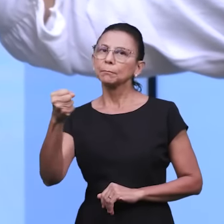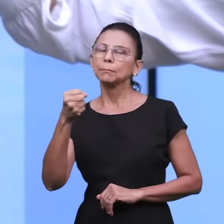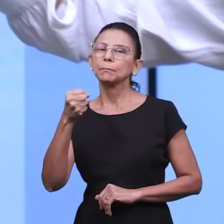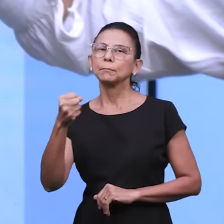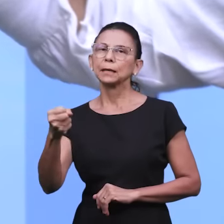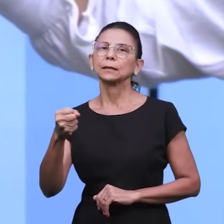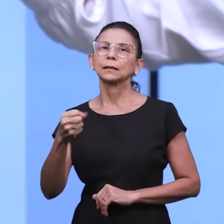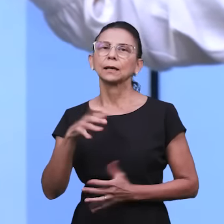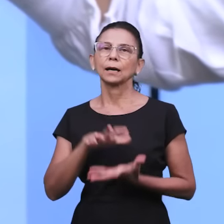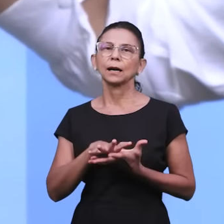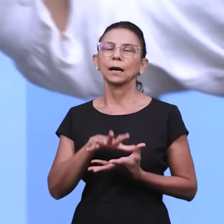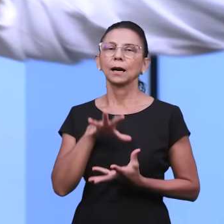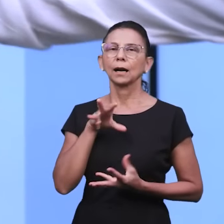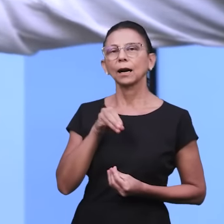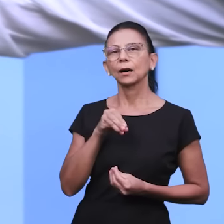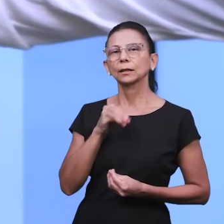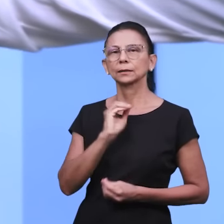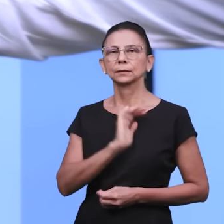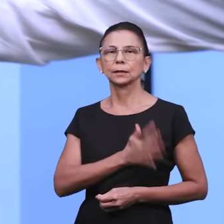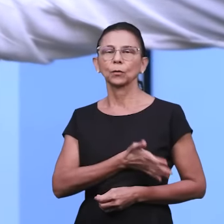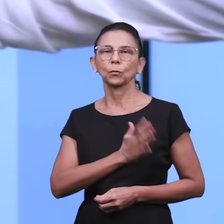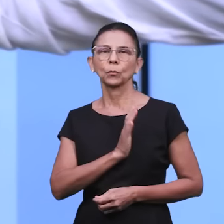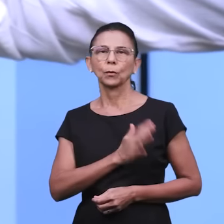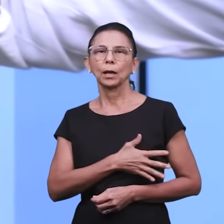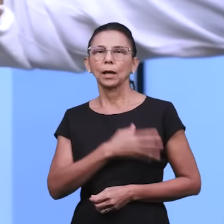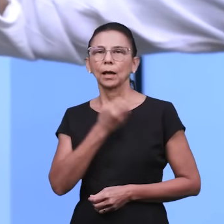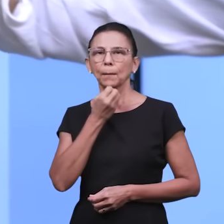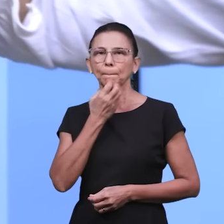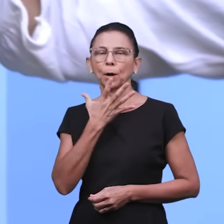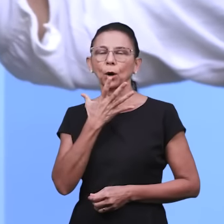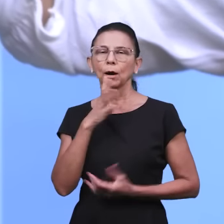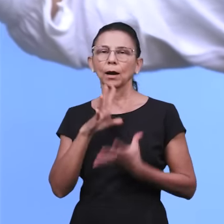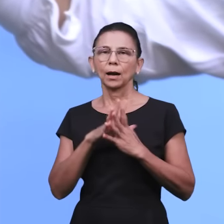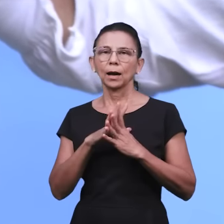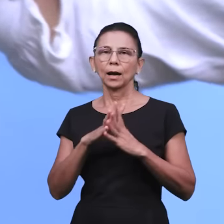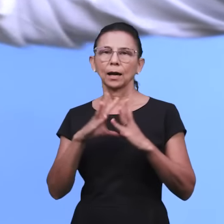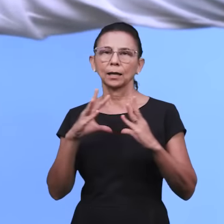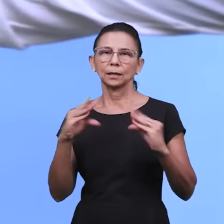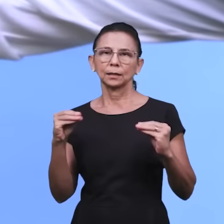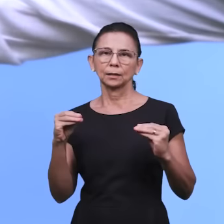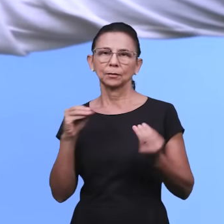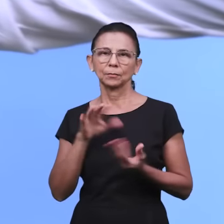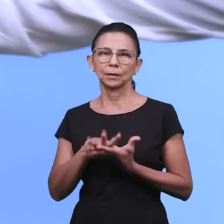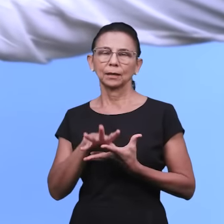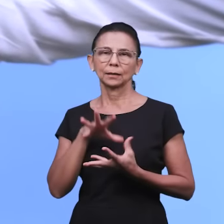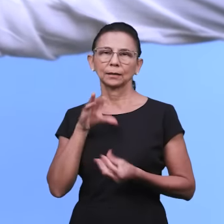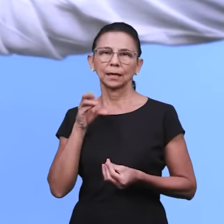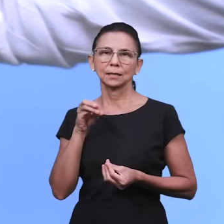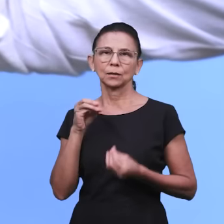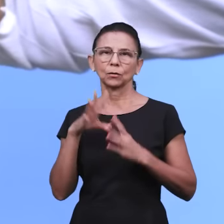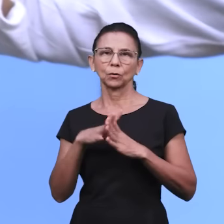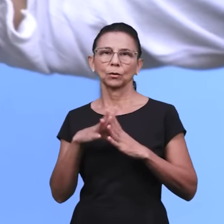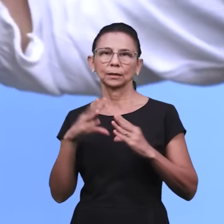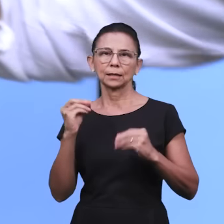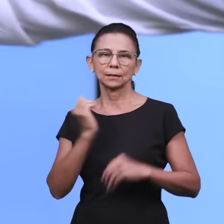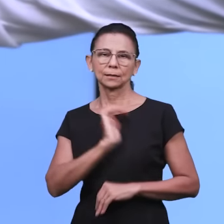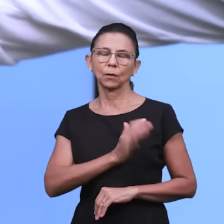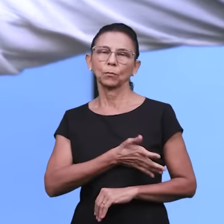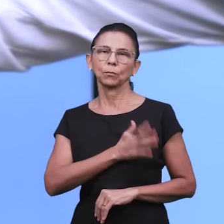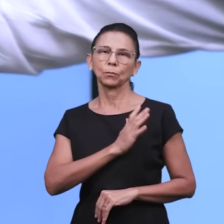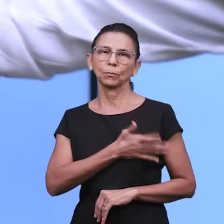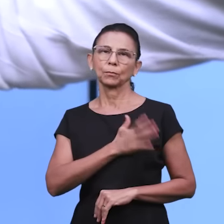Faz bem a alma, faz bem ao coração. Aquece a